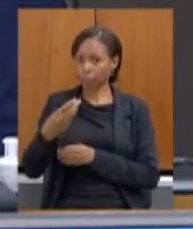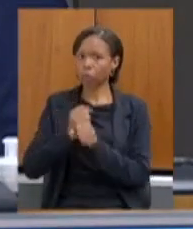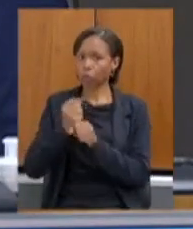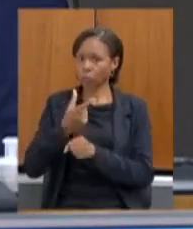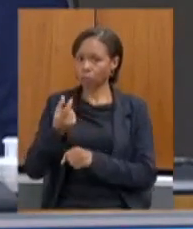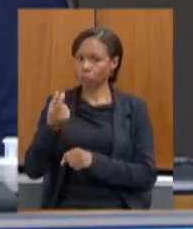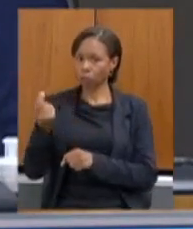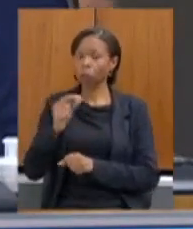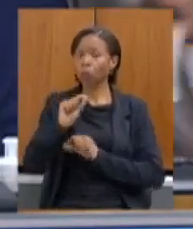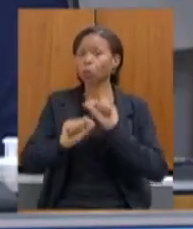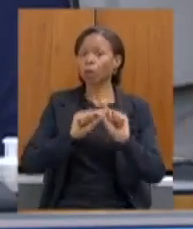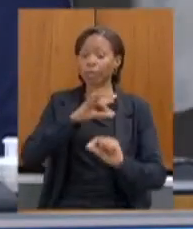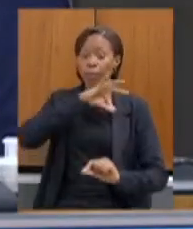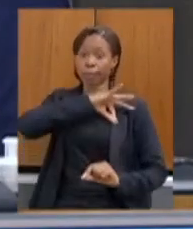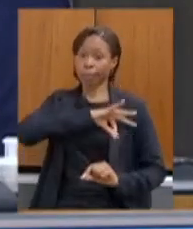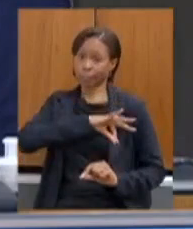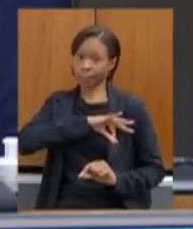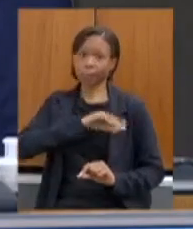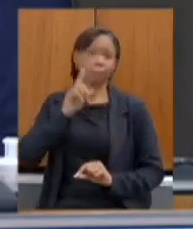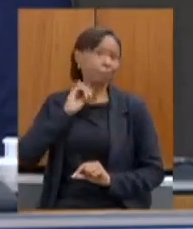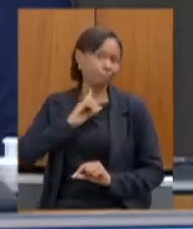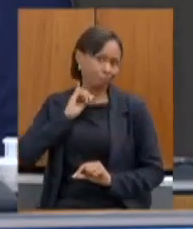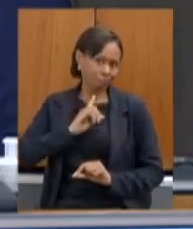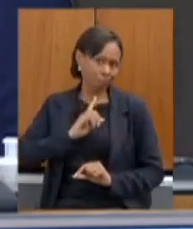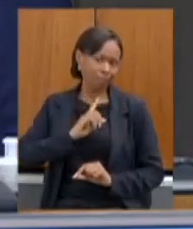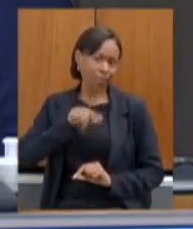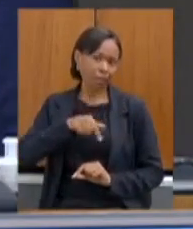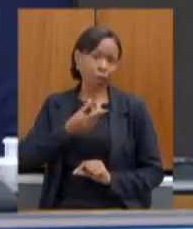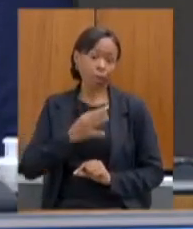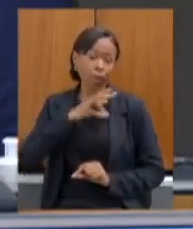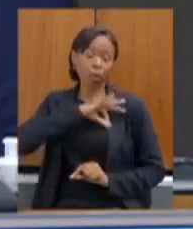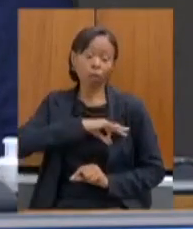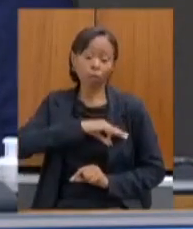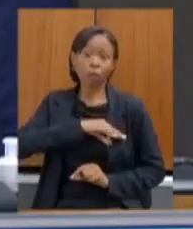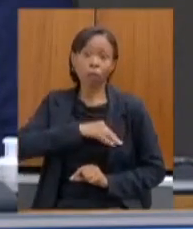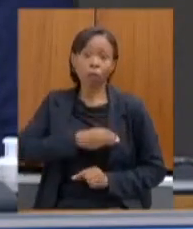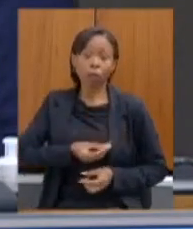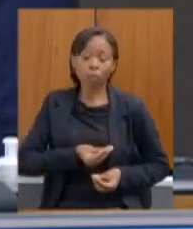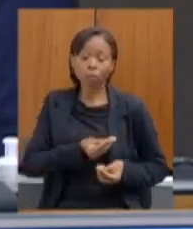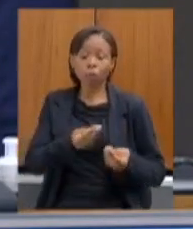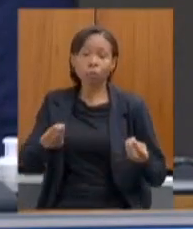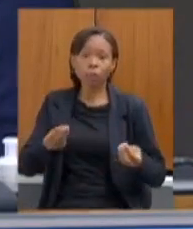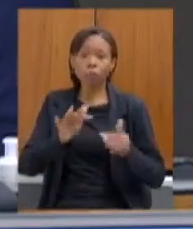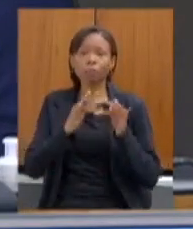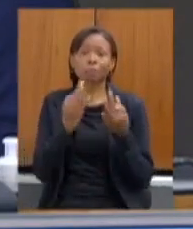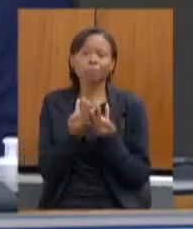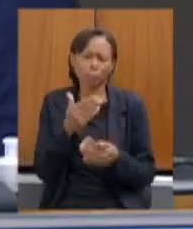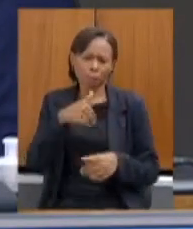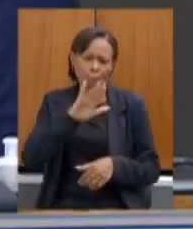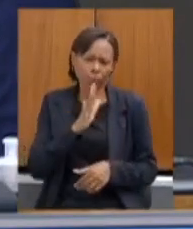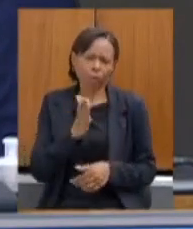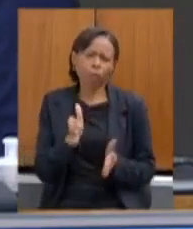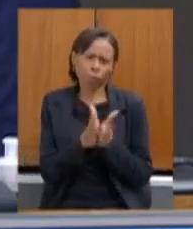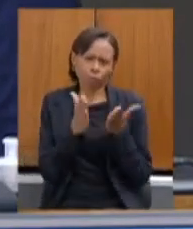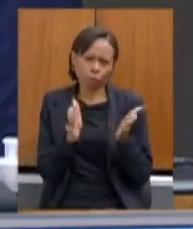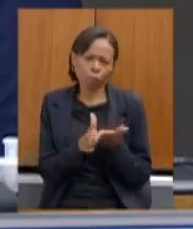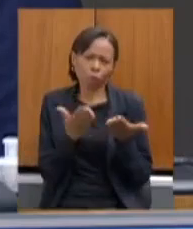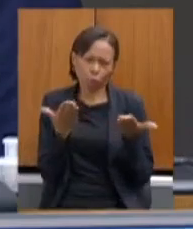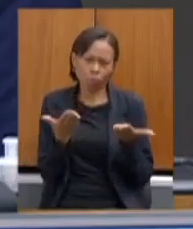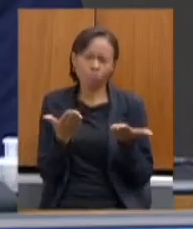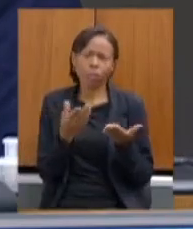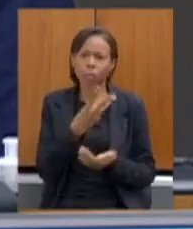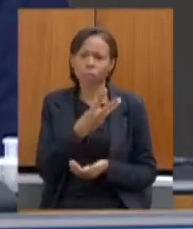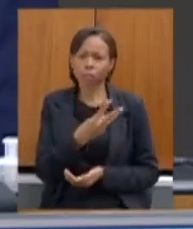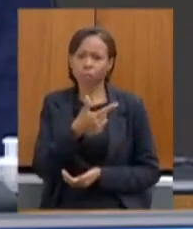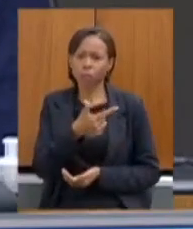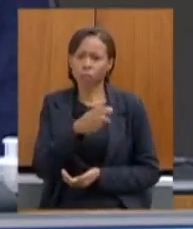o Renda Minas, que basicamente era um trabalho de transferência de renda para as famílias mais pobres no nosso Estado durante essa pandemia, foram destinados R